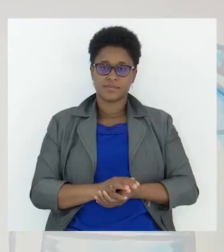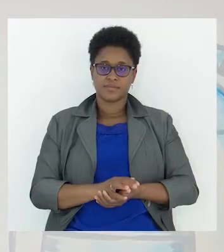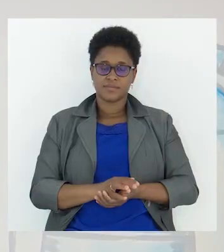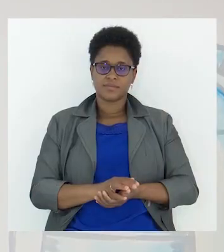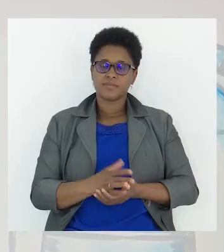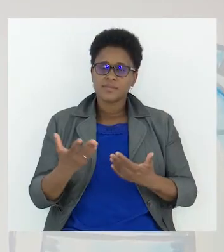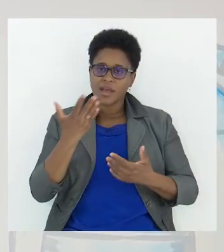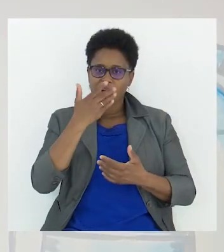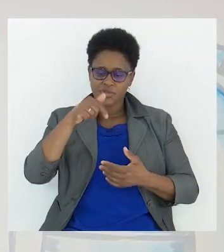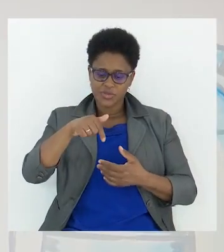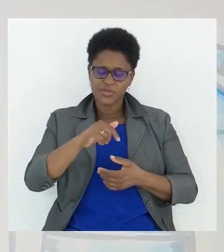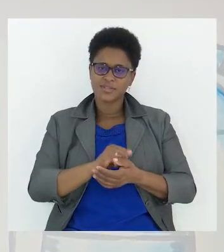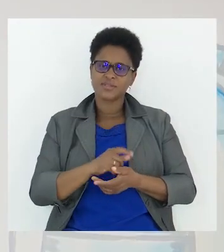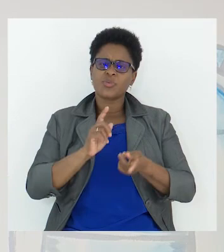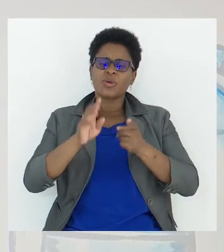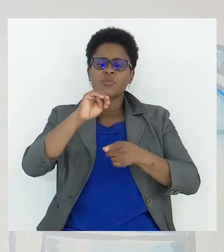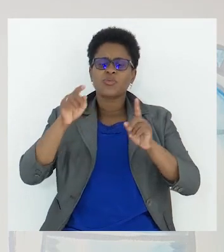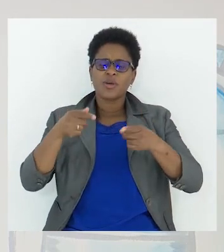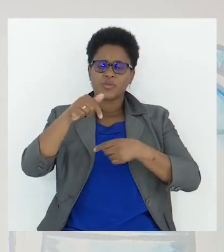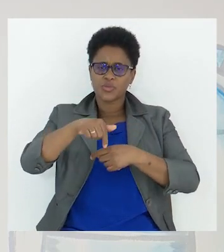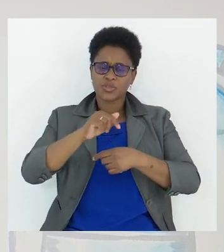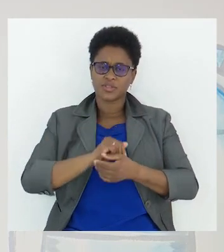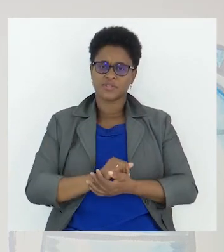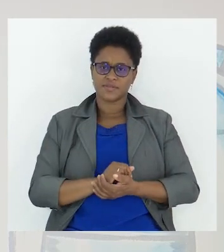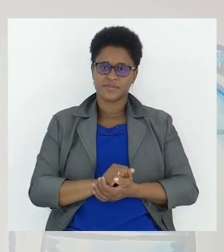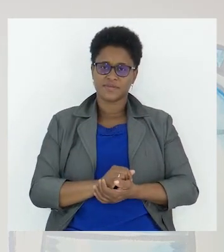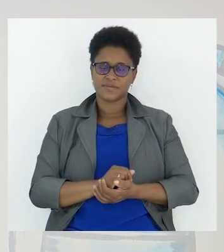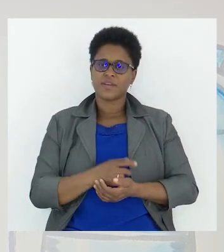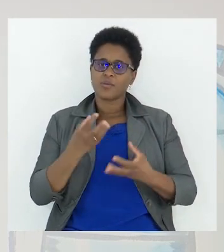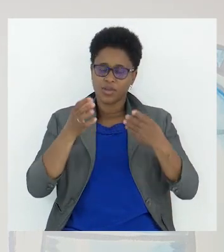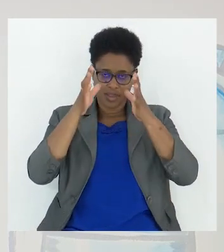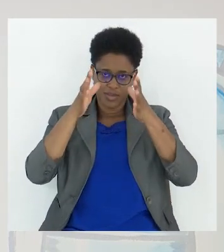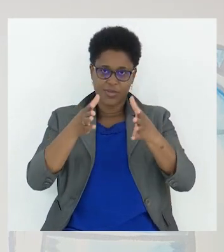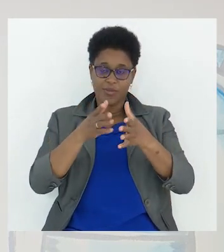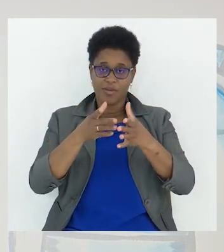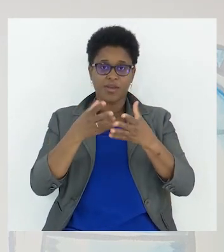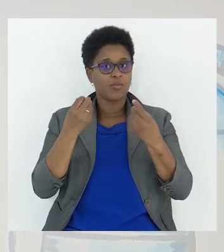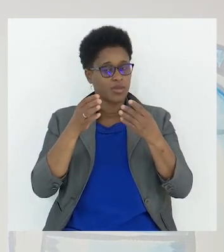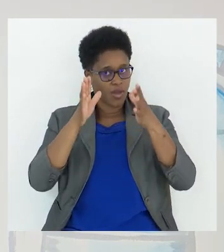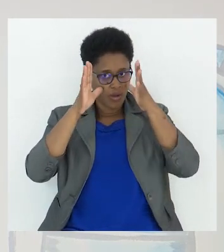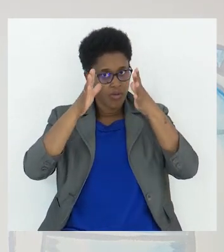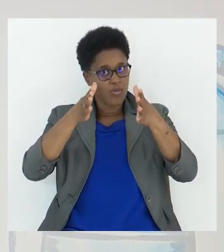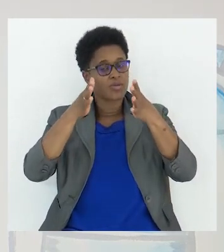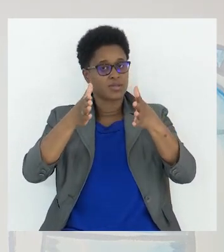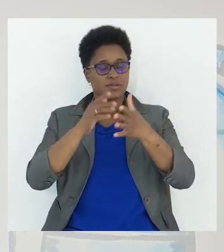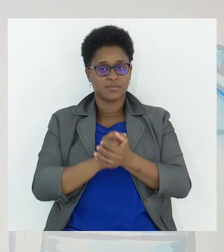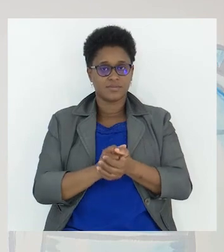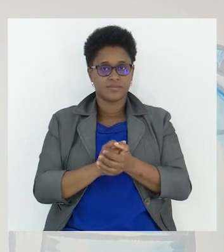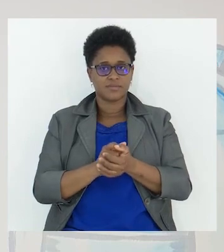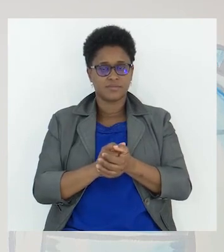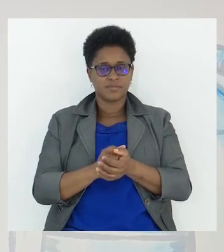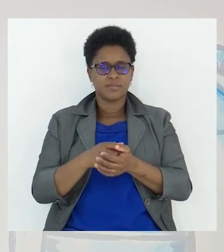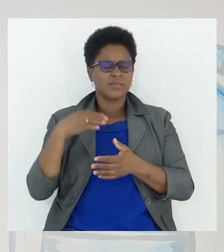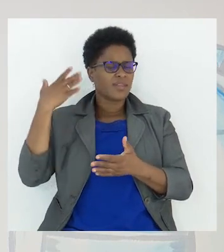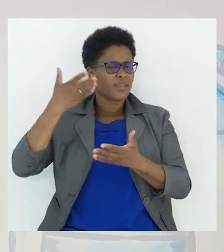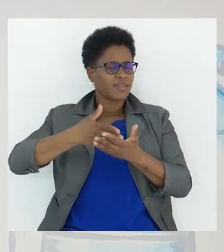O conteúdo de hoje, que é o sumário de hoje. Com muita atenção e muita concentração, desde o princípio